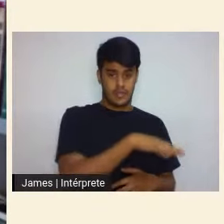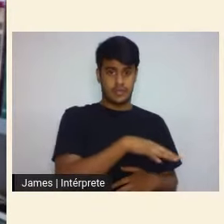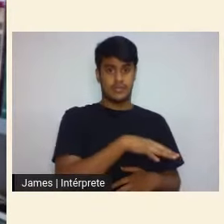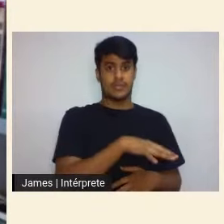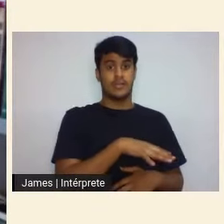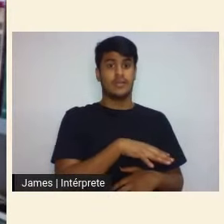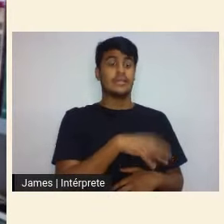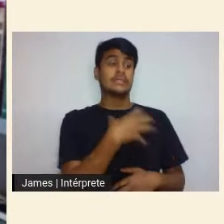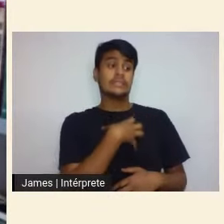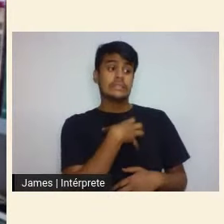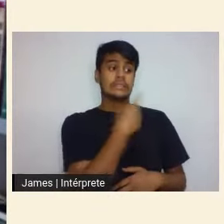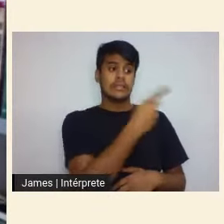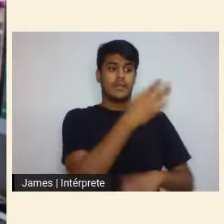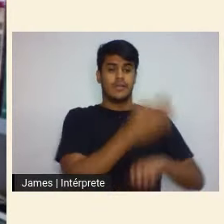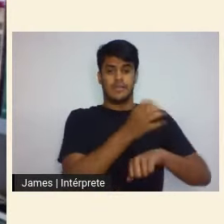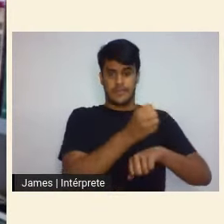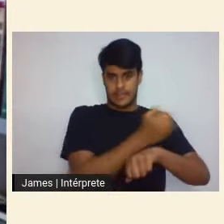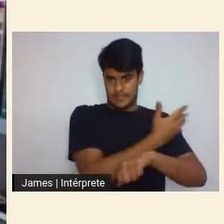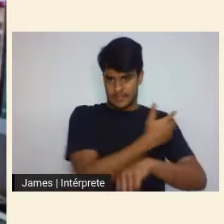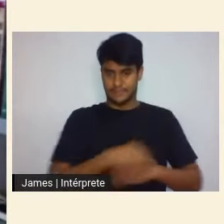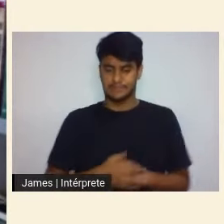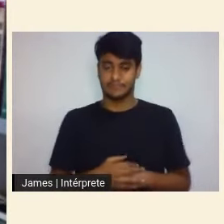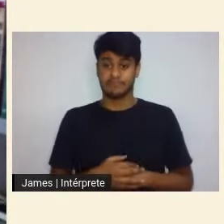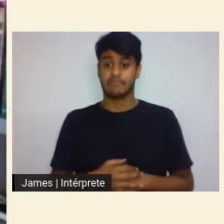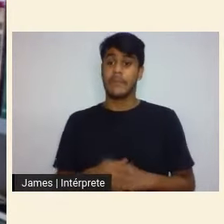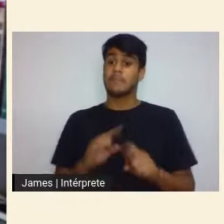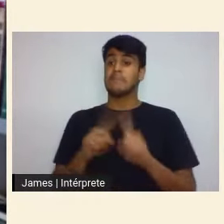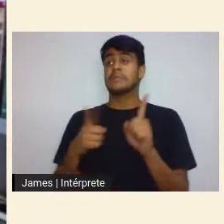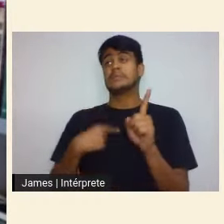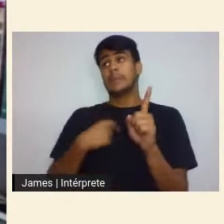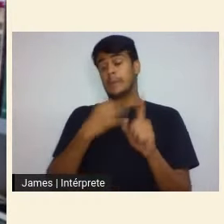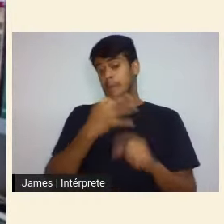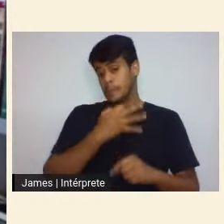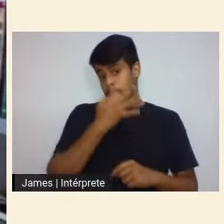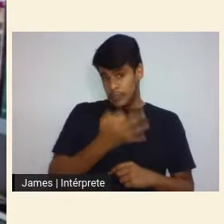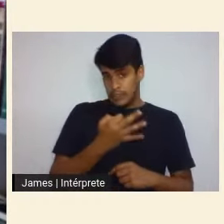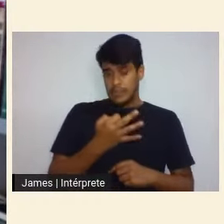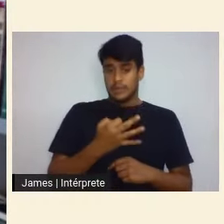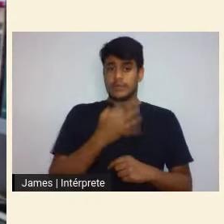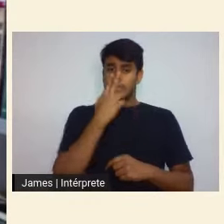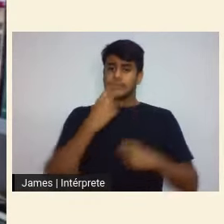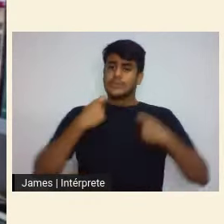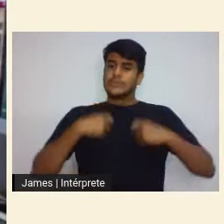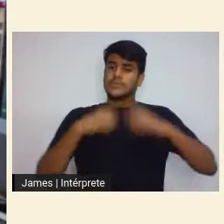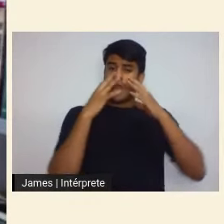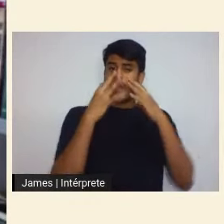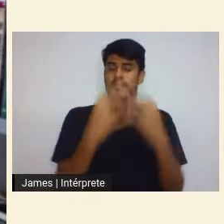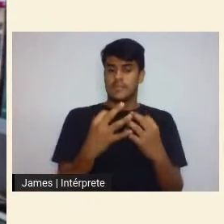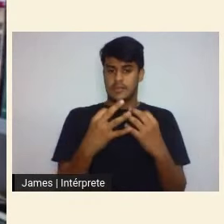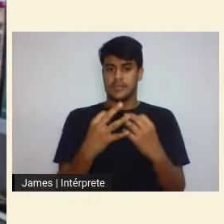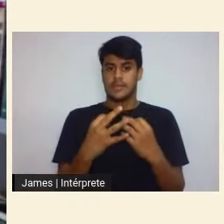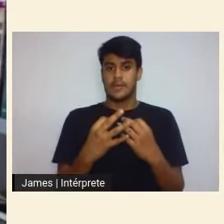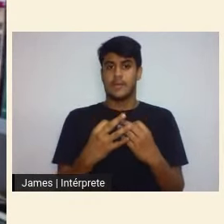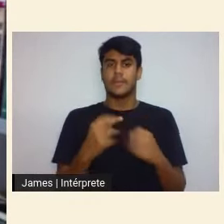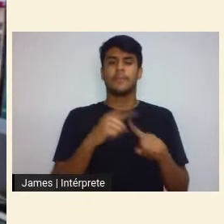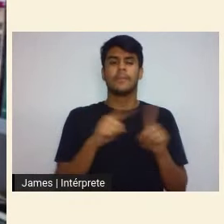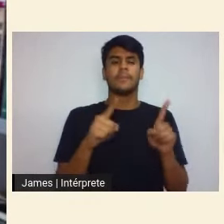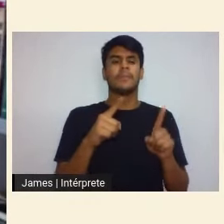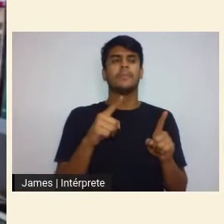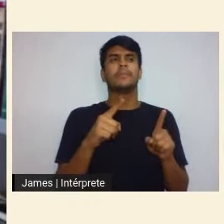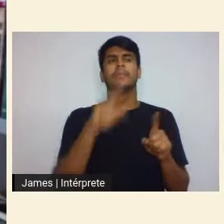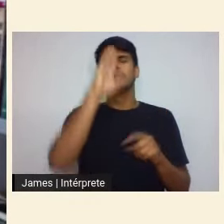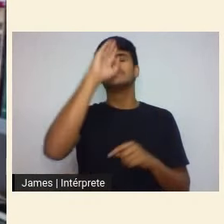no Recife. Mas eu chamaria a atenção justamente para essa parte, a seu modo